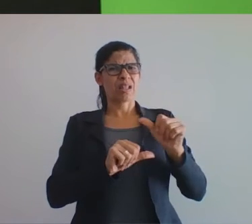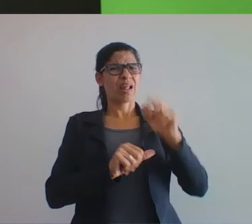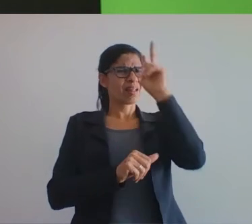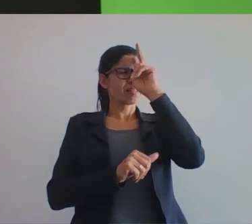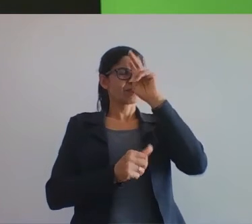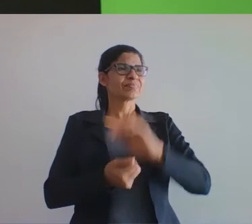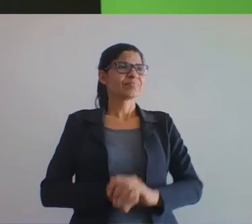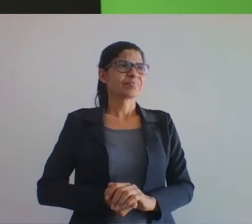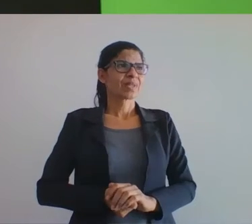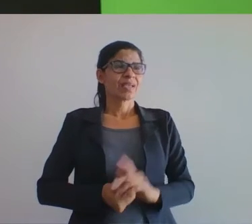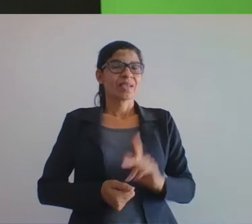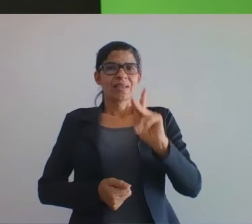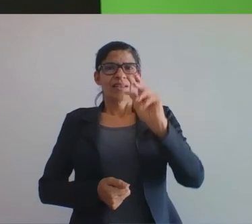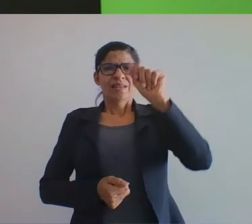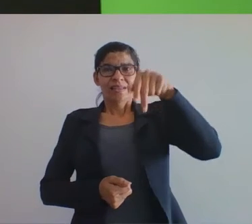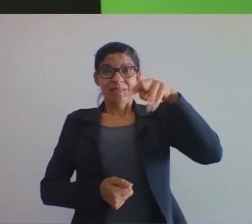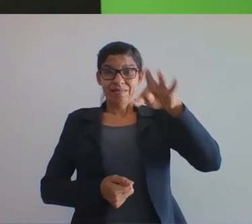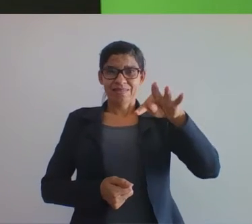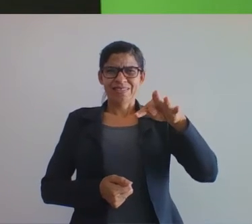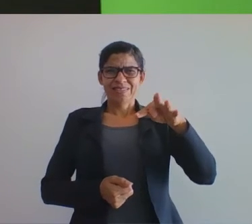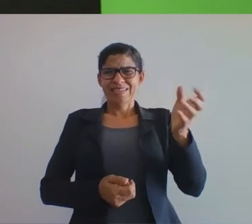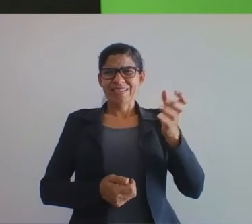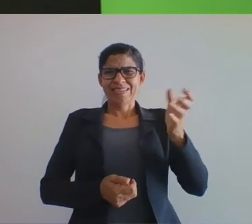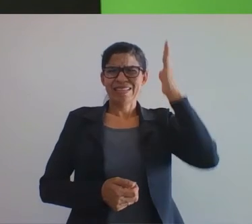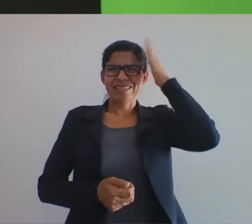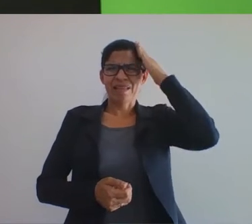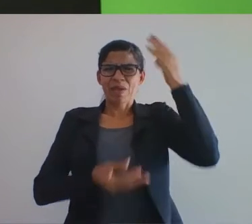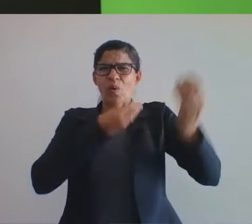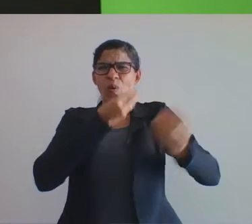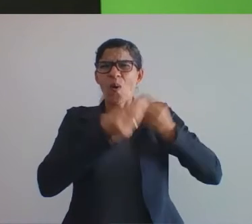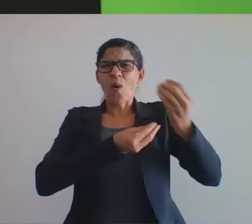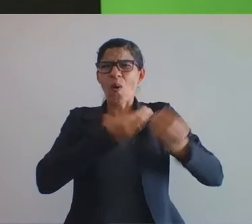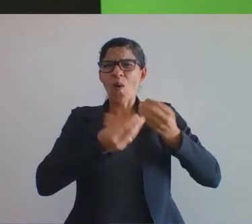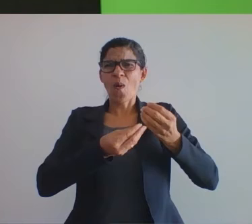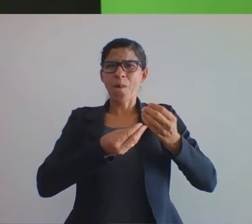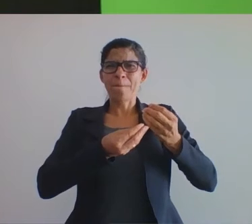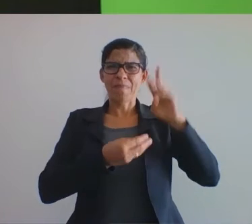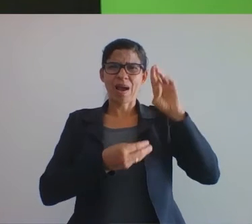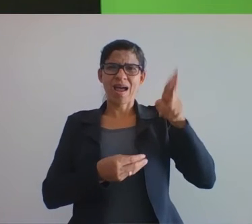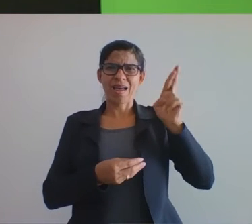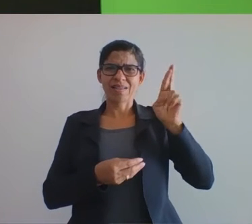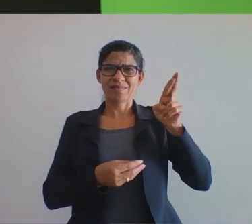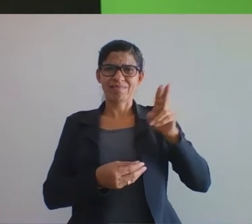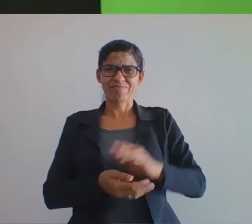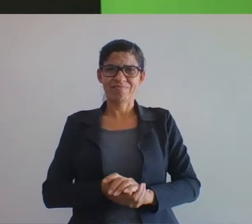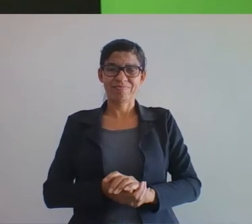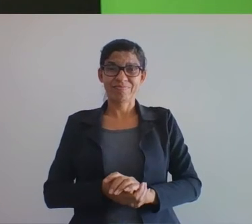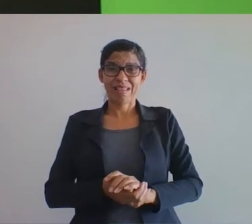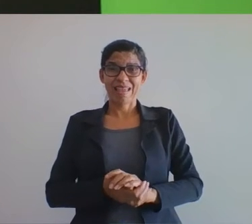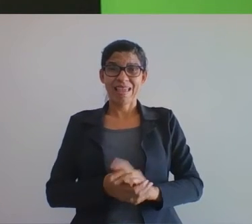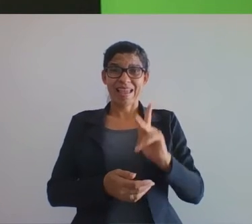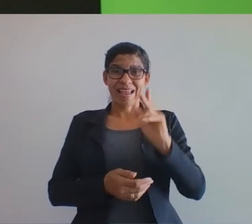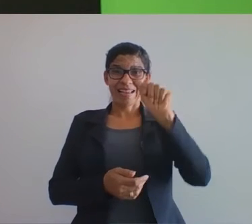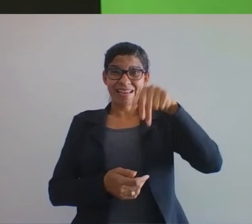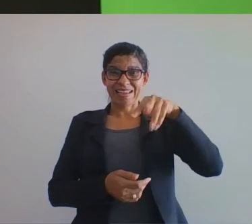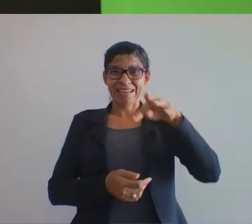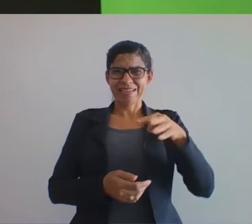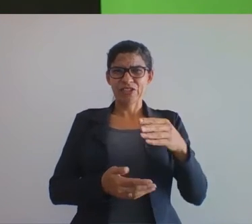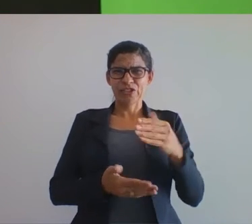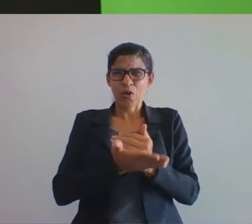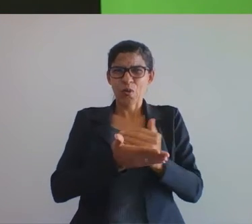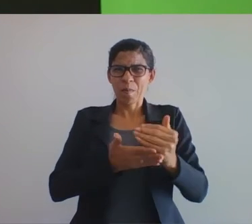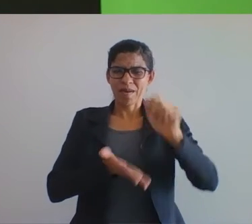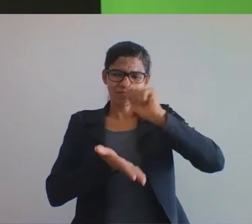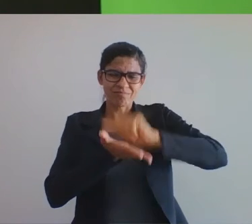Kant queria saber como chegar à razão. A partir daí, ele começa a escrever uma das suas maiores